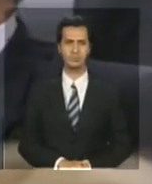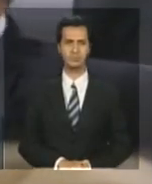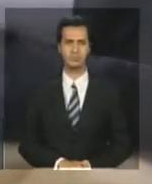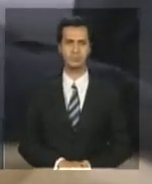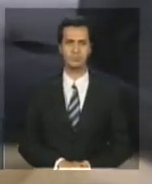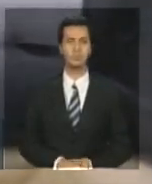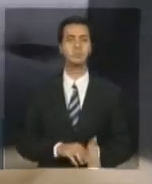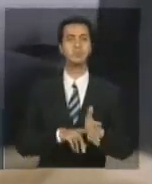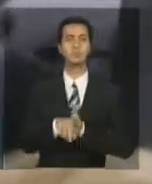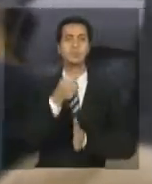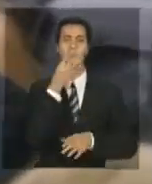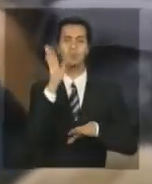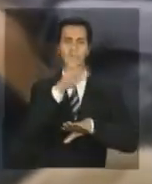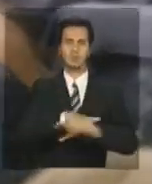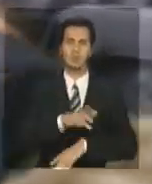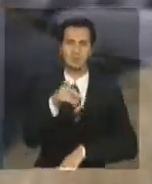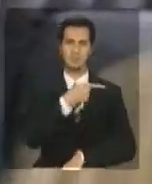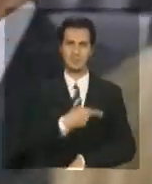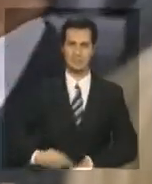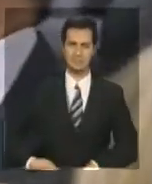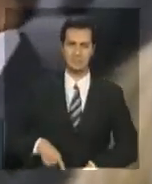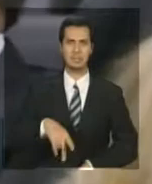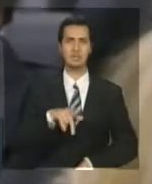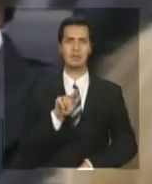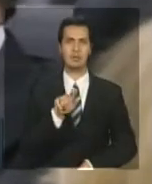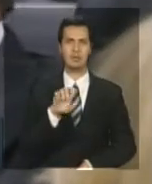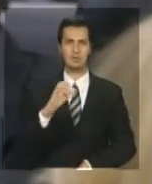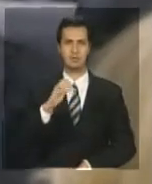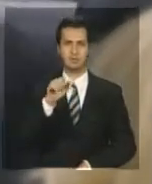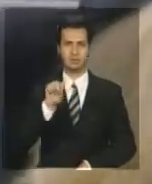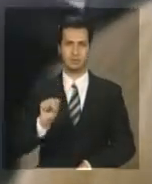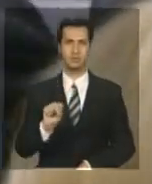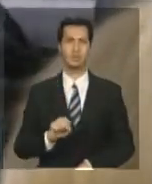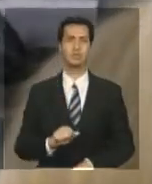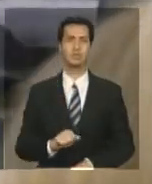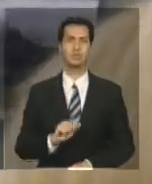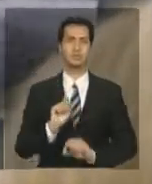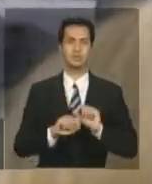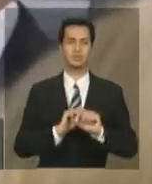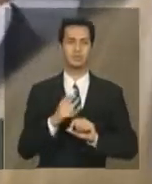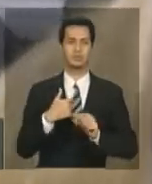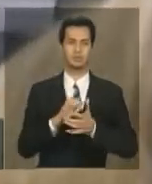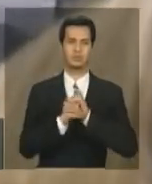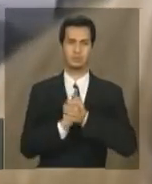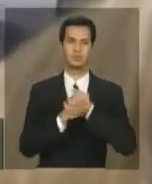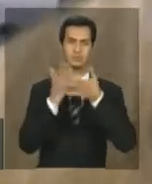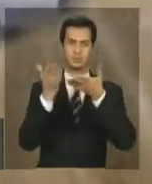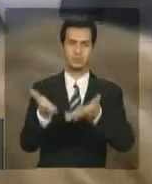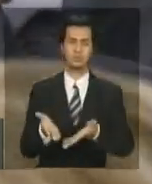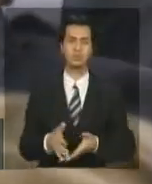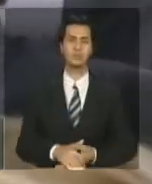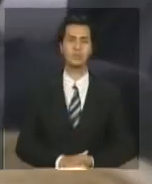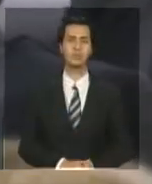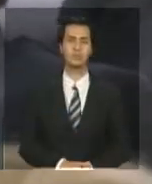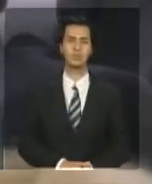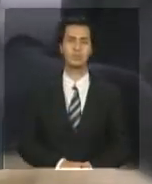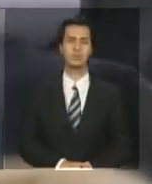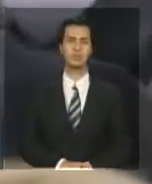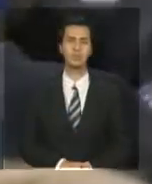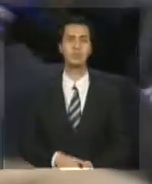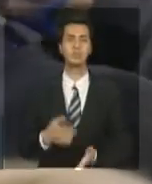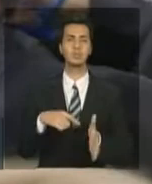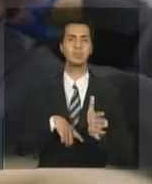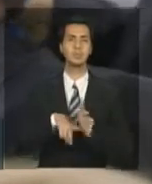Boa tarde, mais uma vez, presidenta Graça Foster, reiterando o cumprimento feito à senhora lá. Eu quero fazer